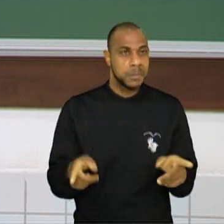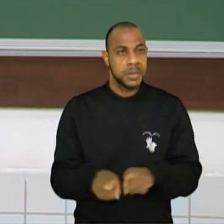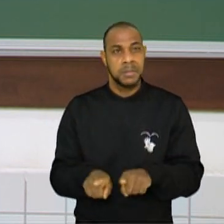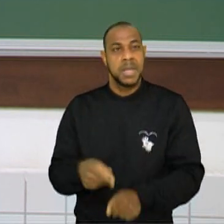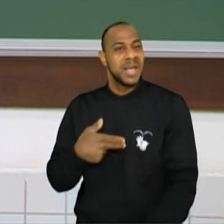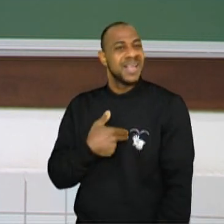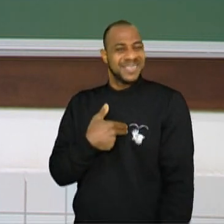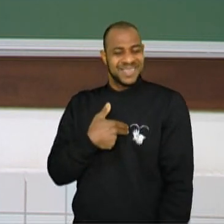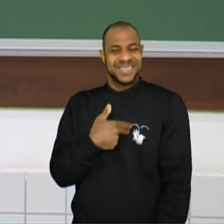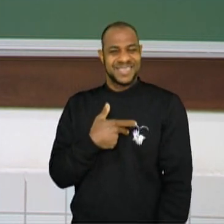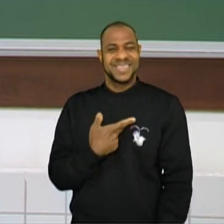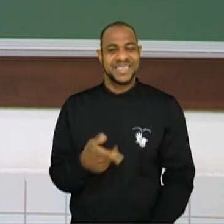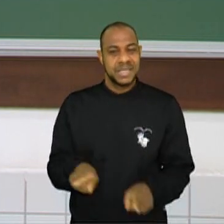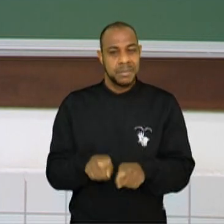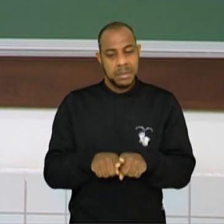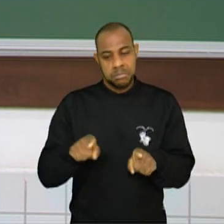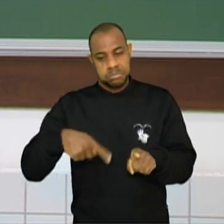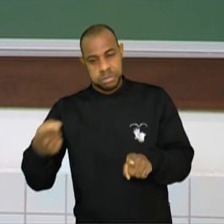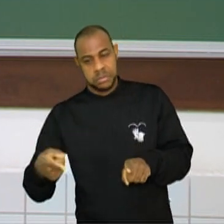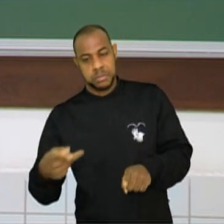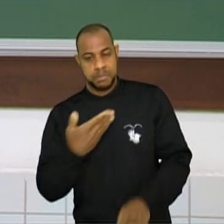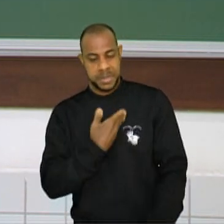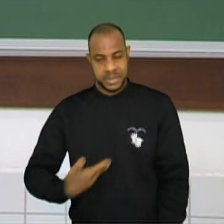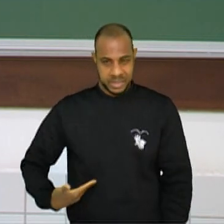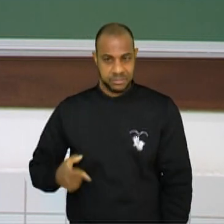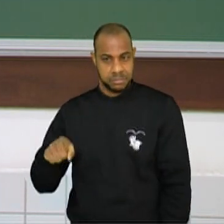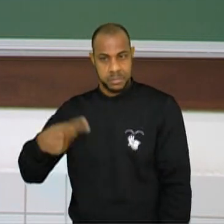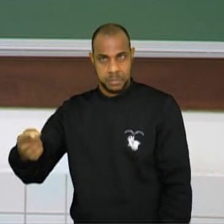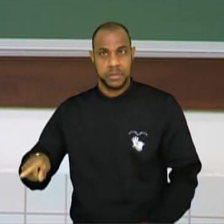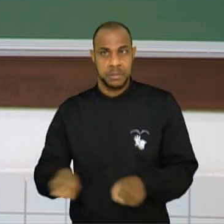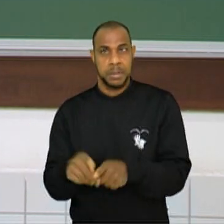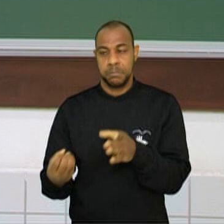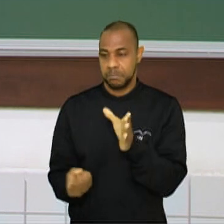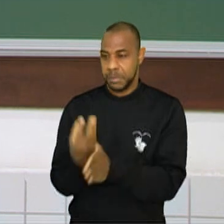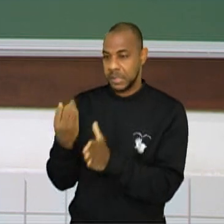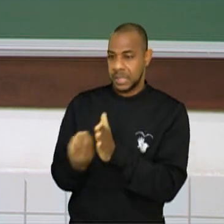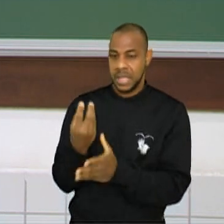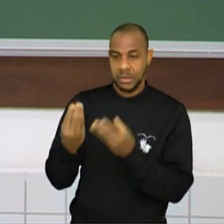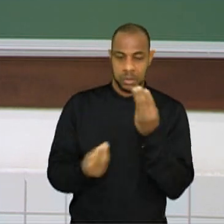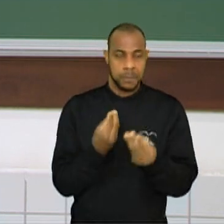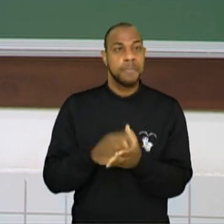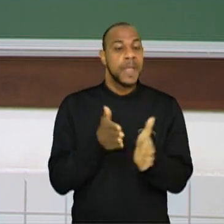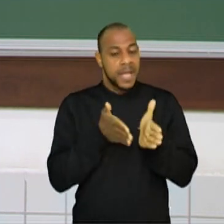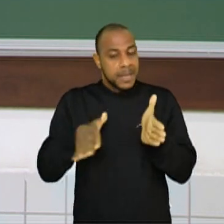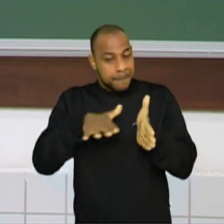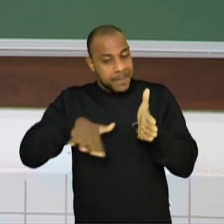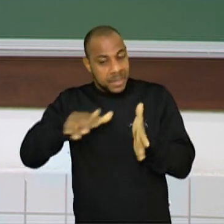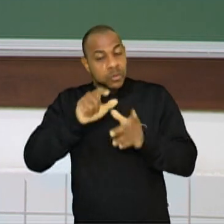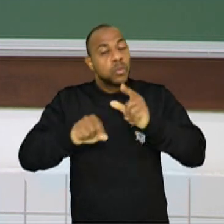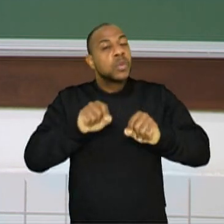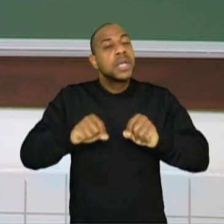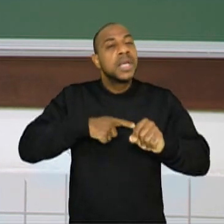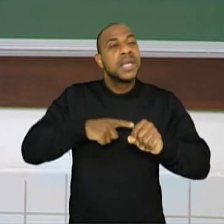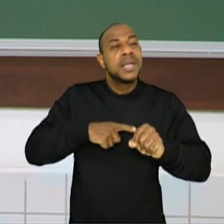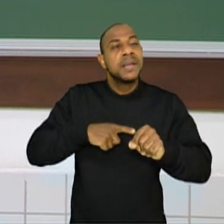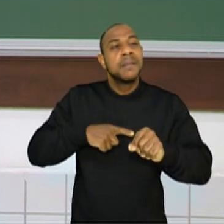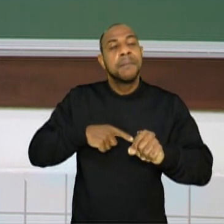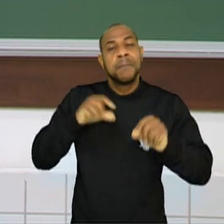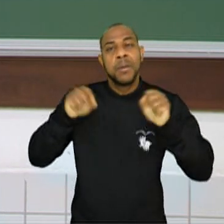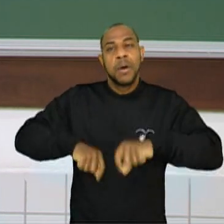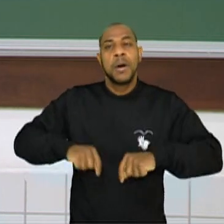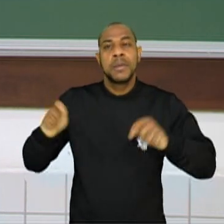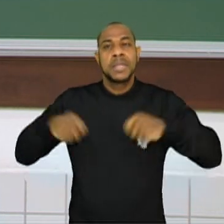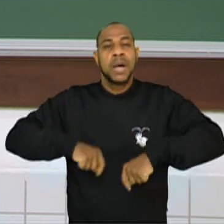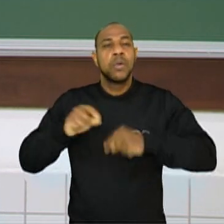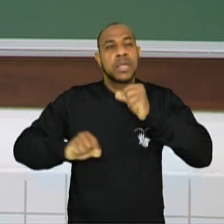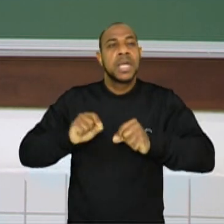Getúlio Vargas quanto pelos próximos presidentes da República. Então, nesse período, você tem um forte intervencionismo estatal,